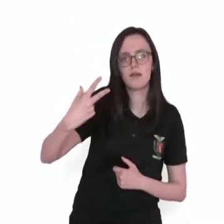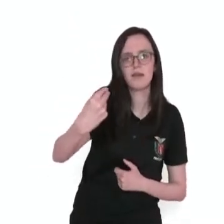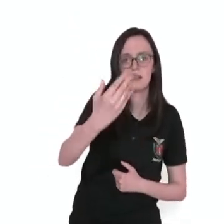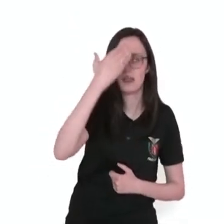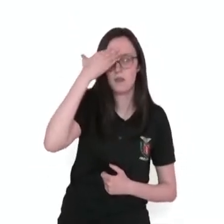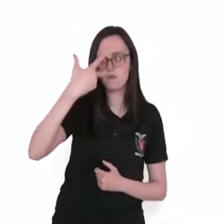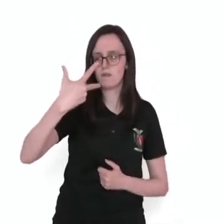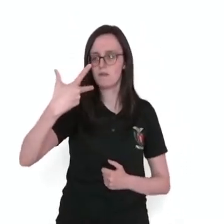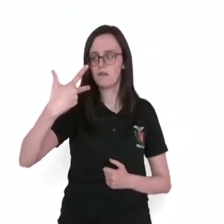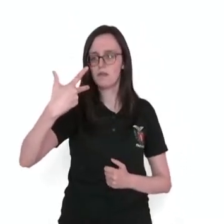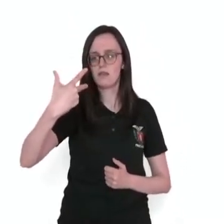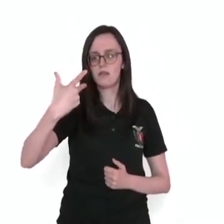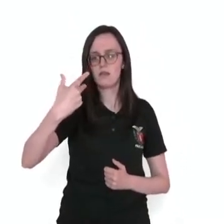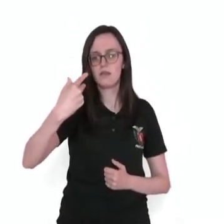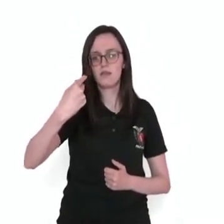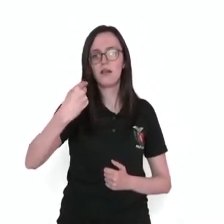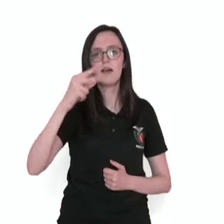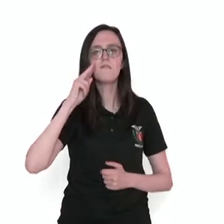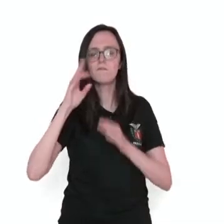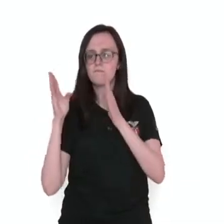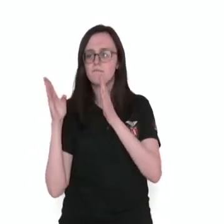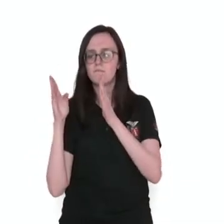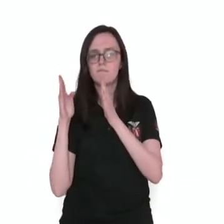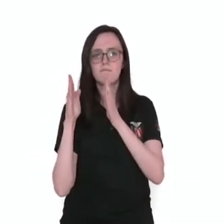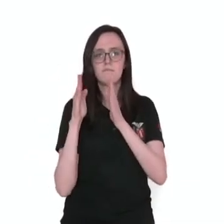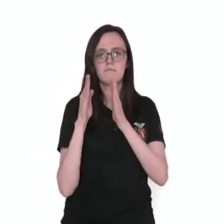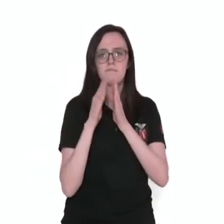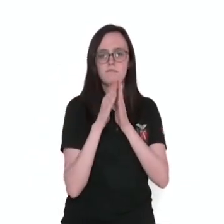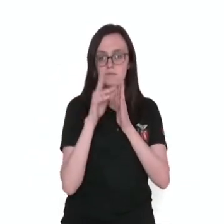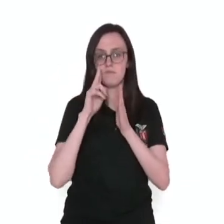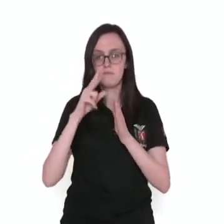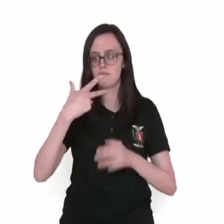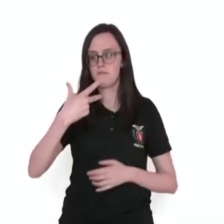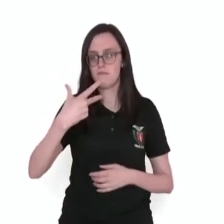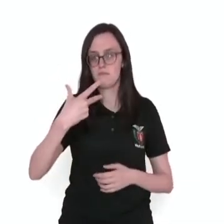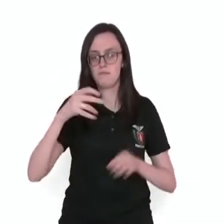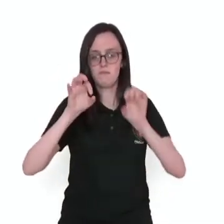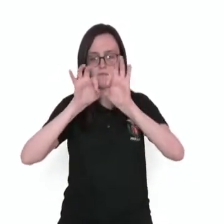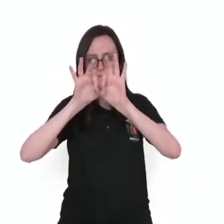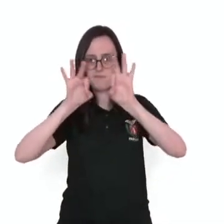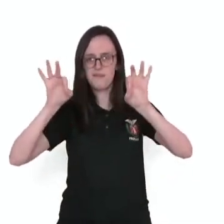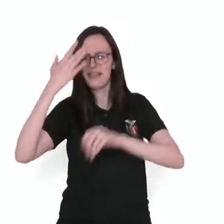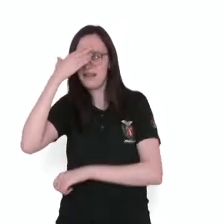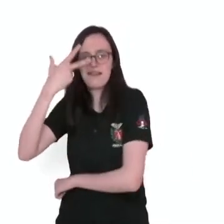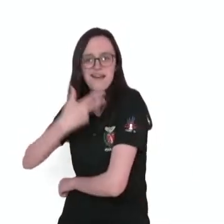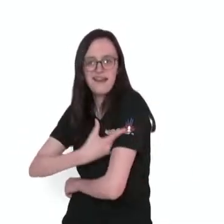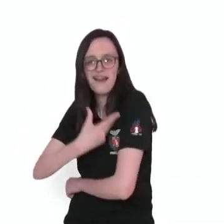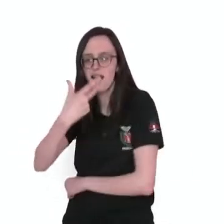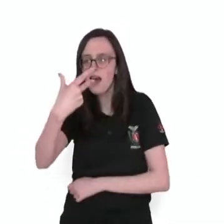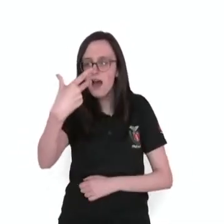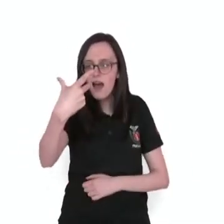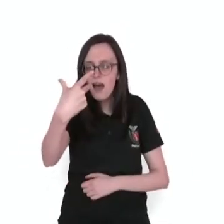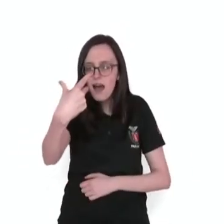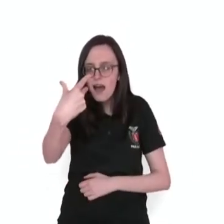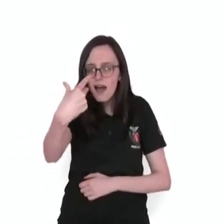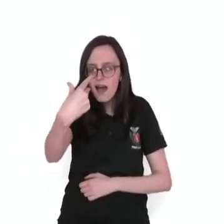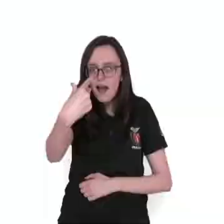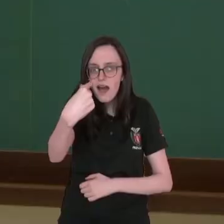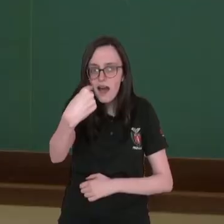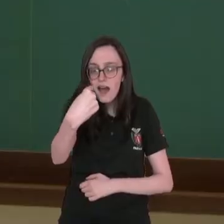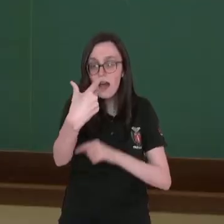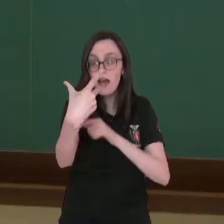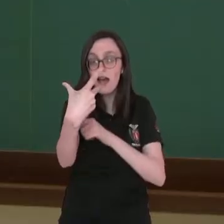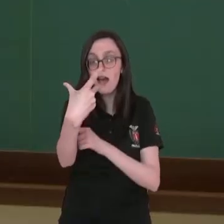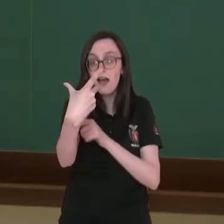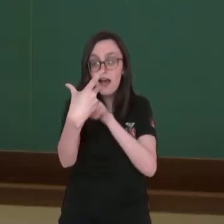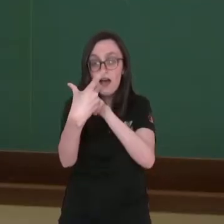uma tampa móvel preenchida num cilindro, onde eu coloco o gás e essa tampa